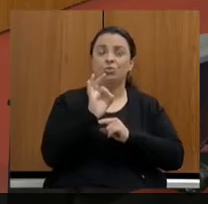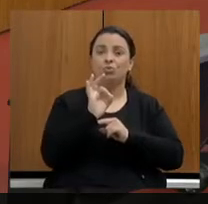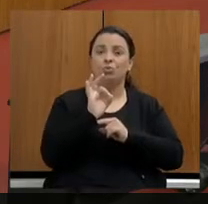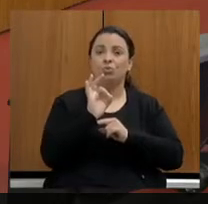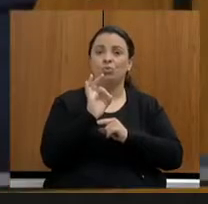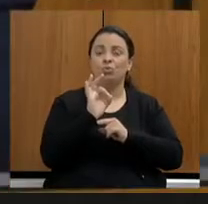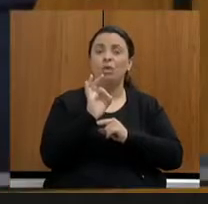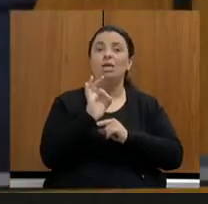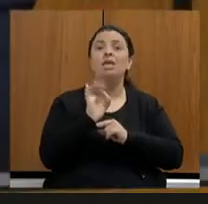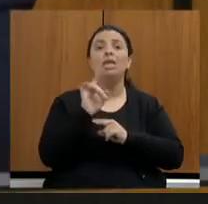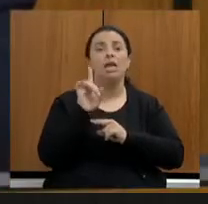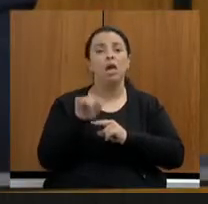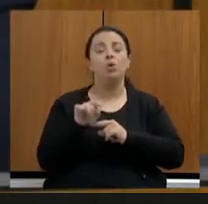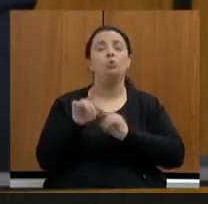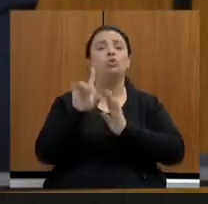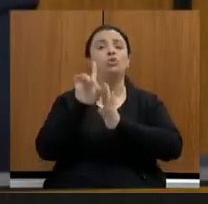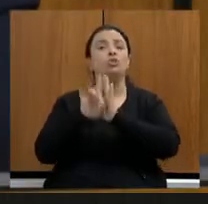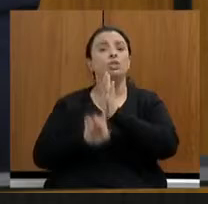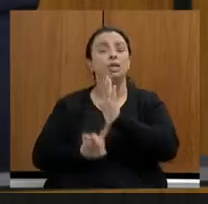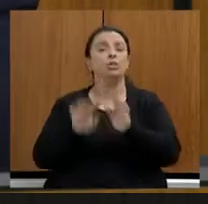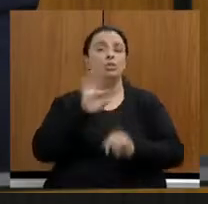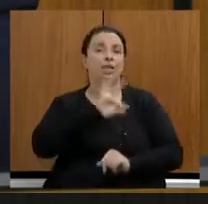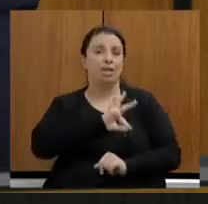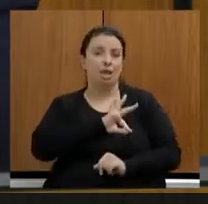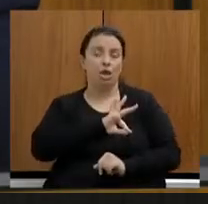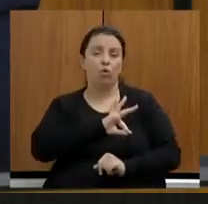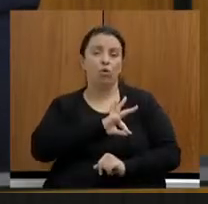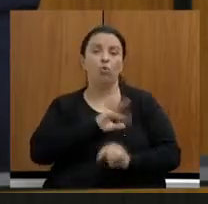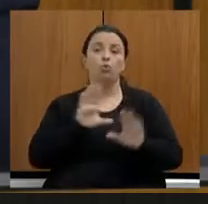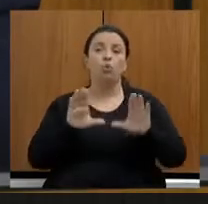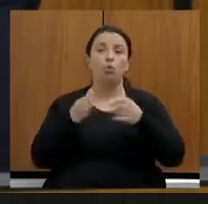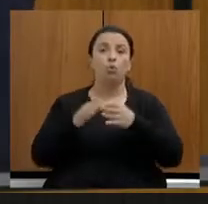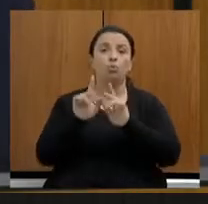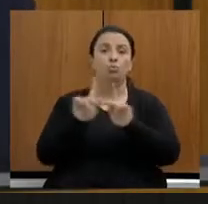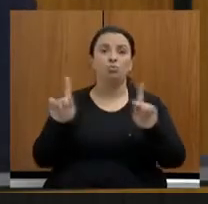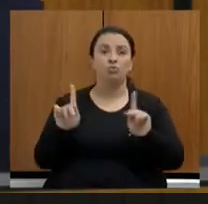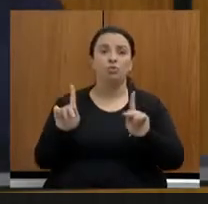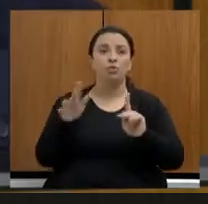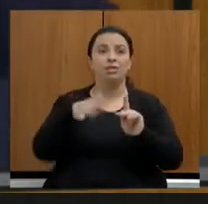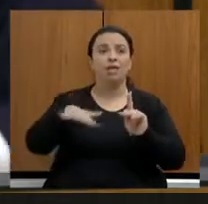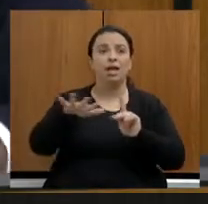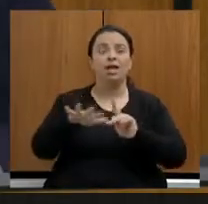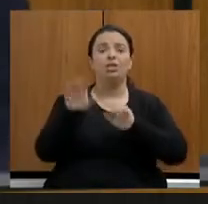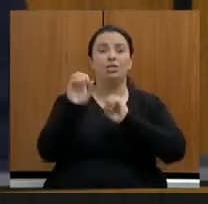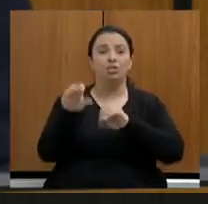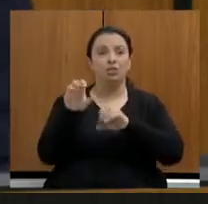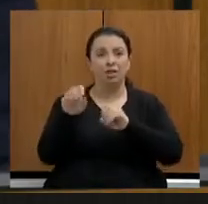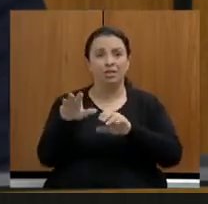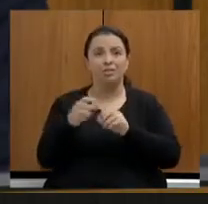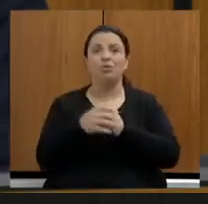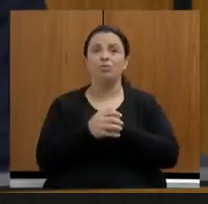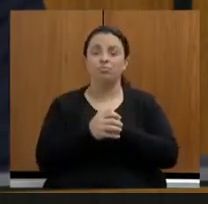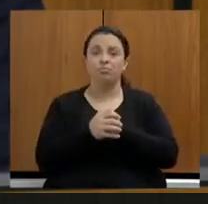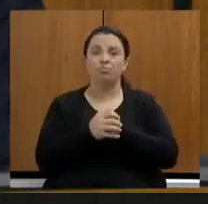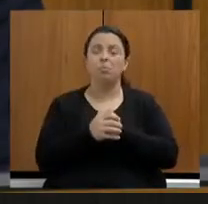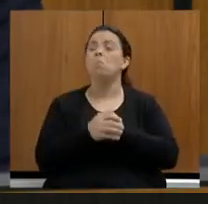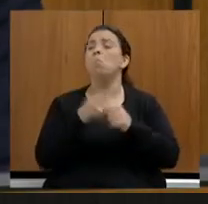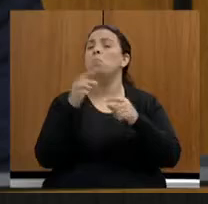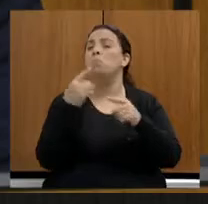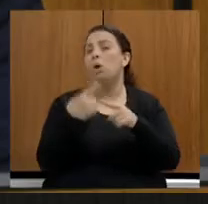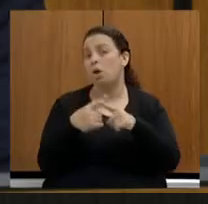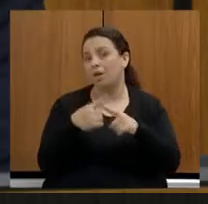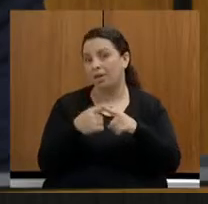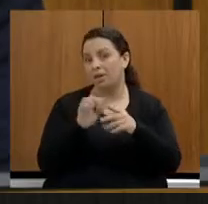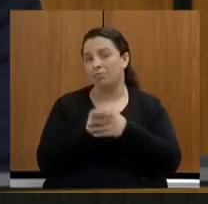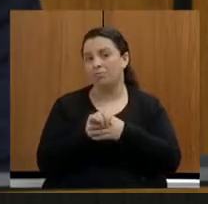direito salarial dos profissionais da educação que Clamam Por isso sabe Para que secretário para a gente